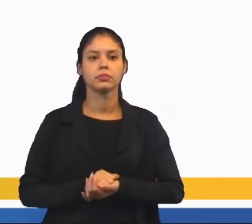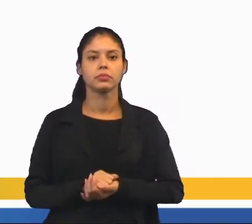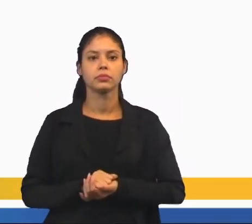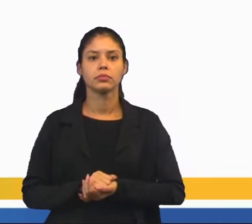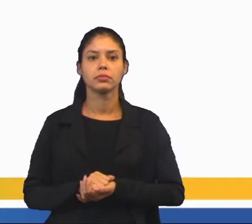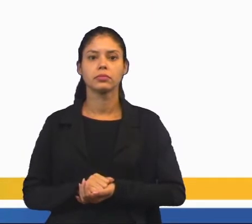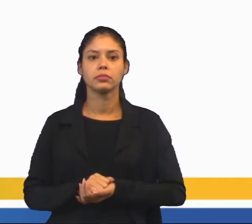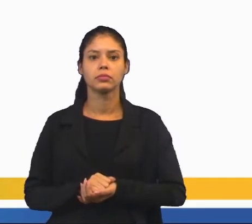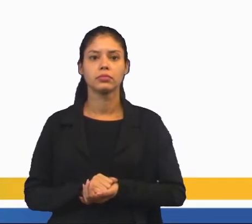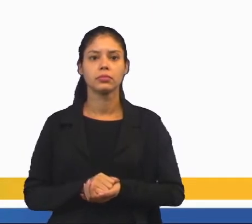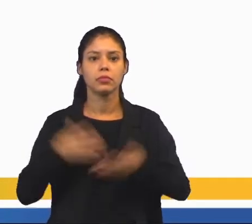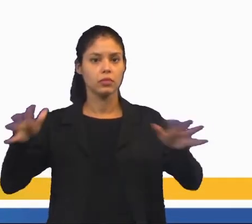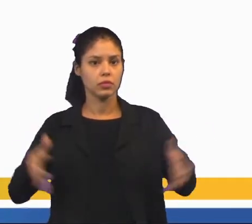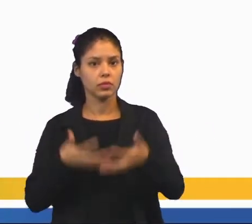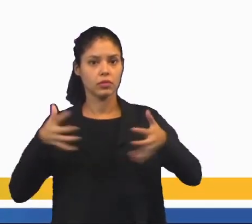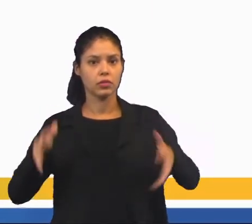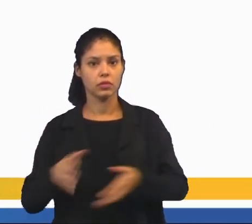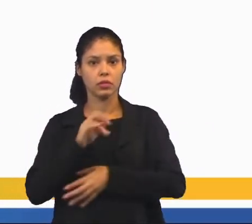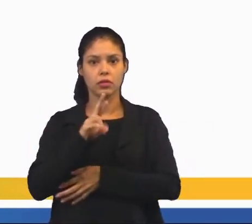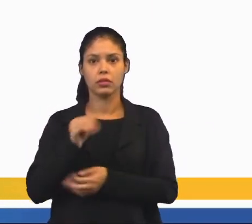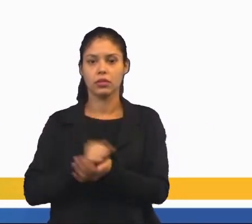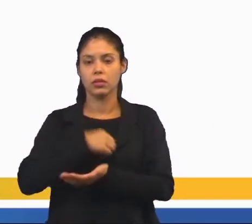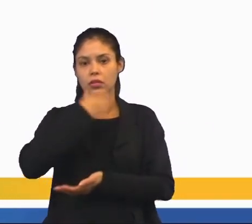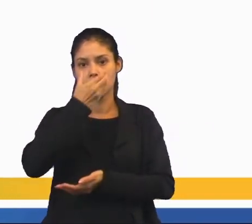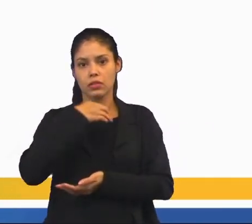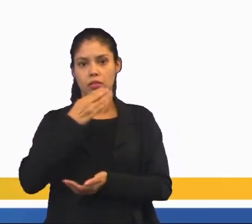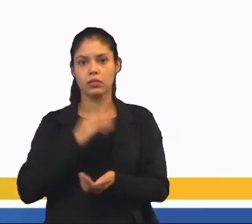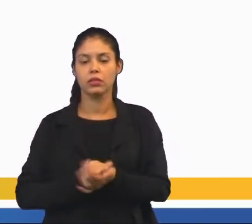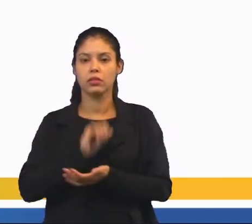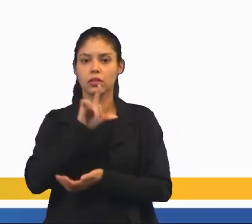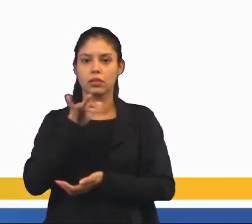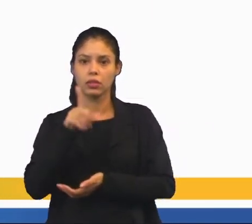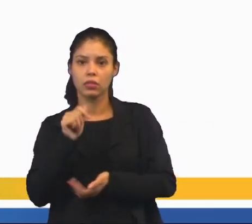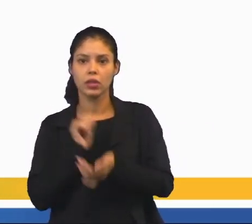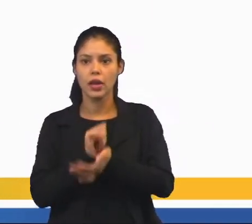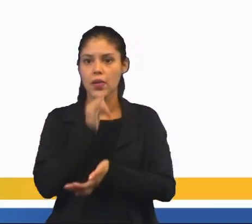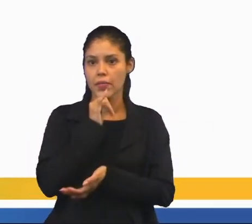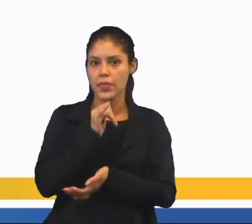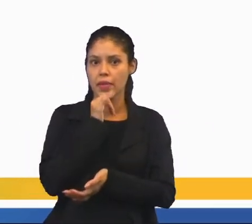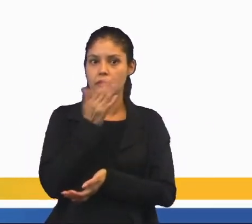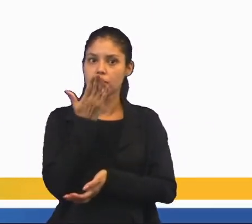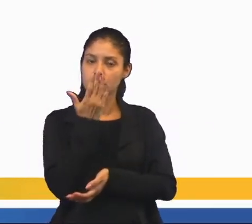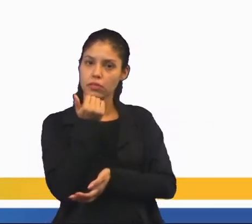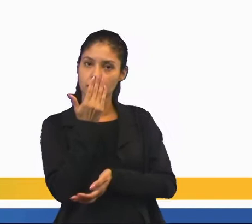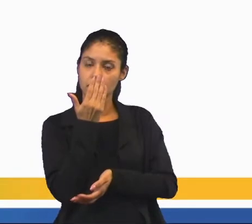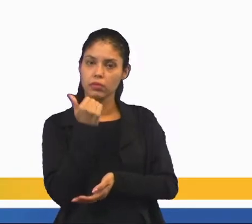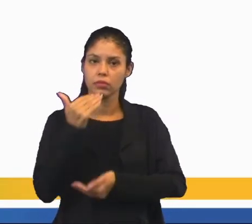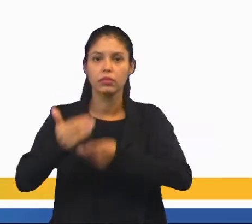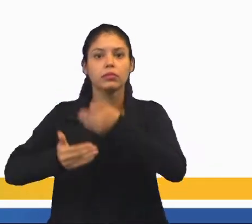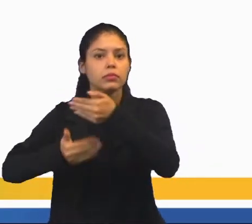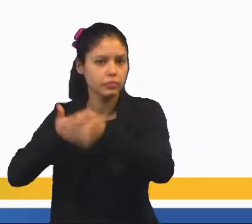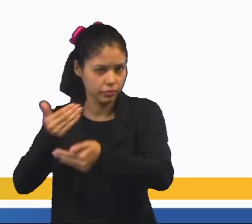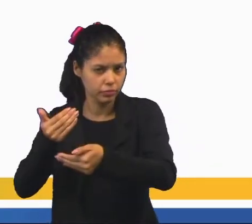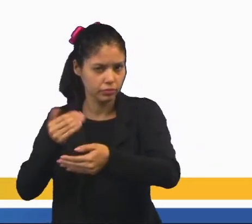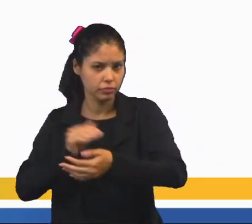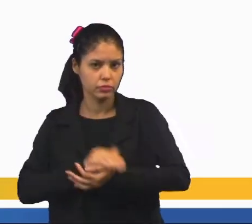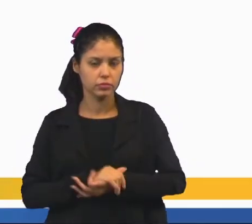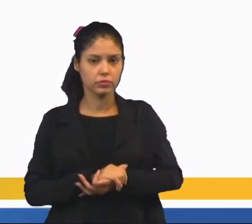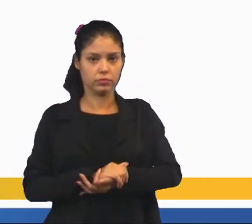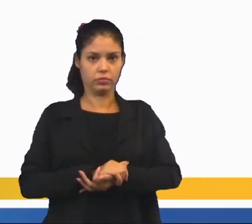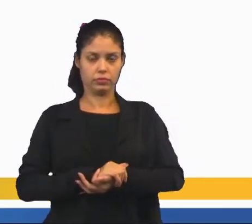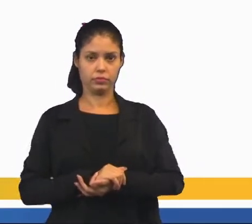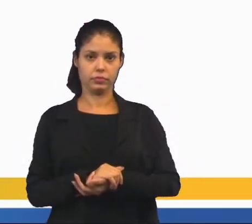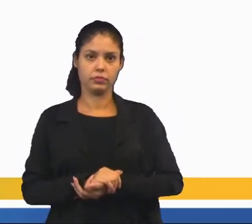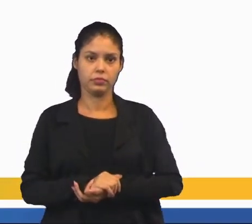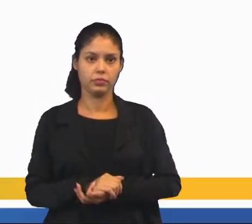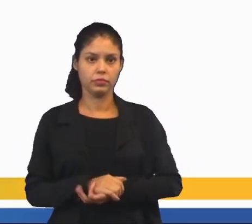afirmativa. Legumes em conserva, frutas em calda são exemplos de alimentos